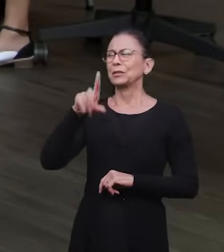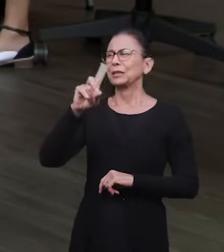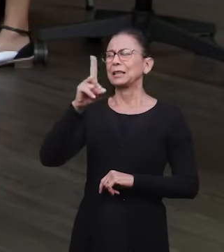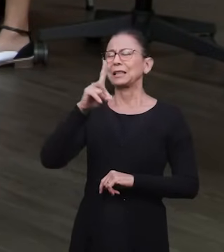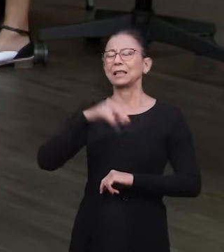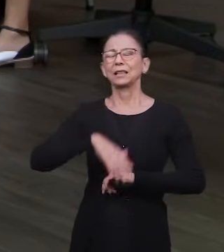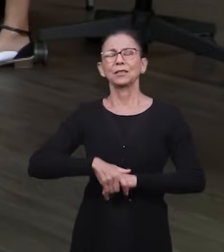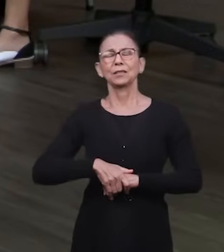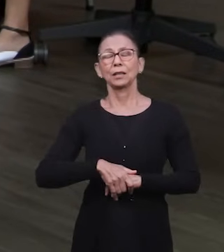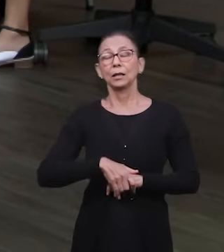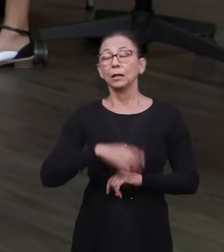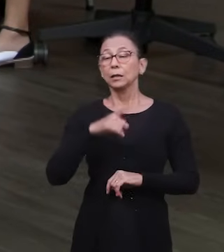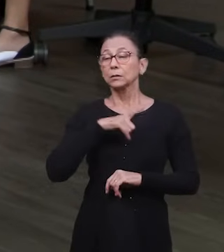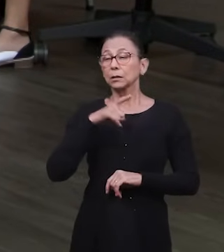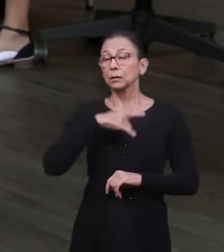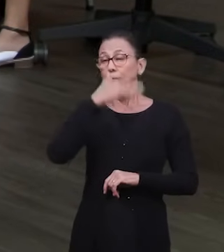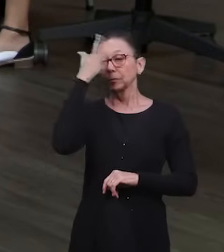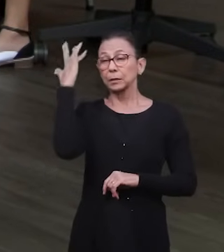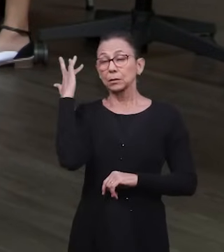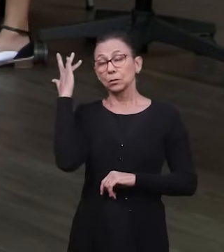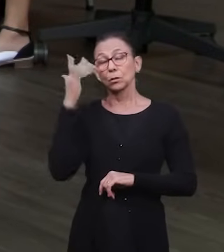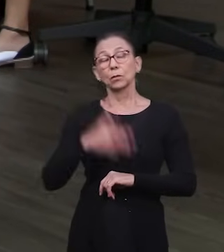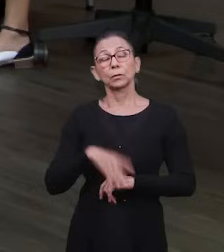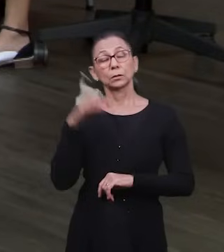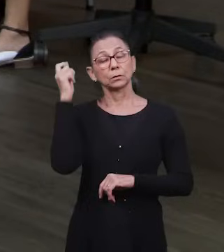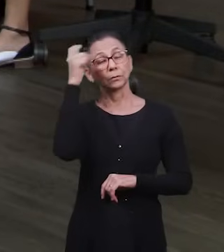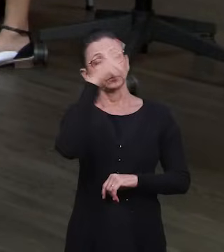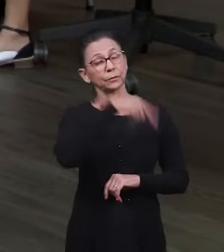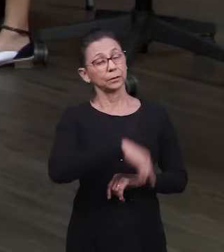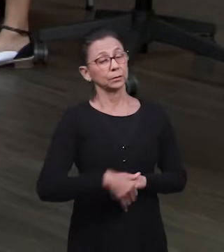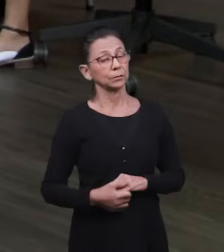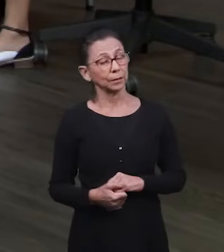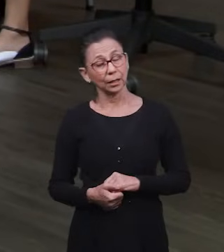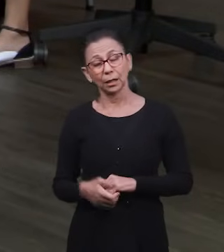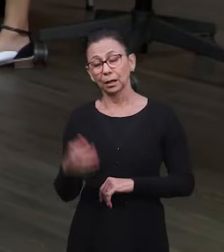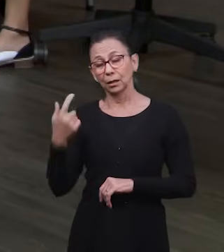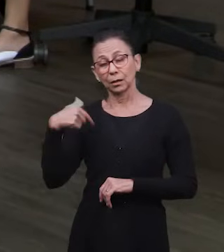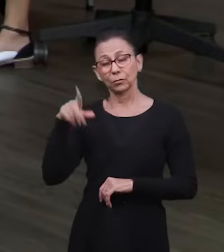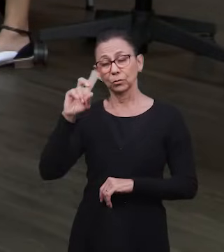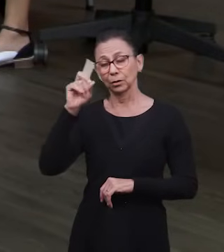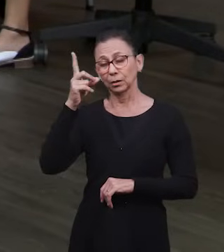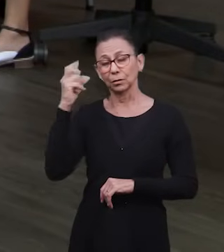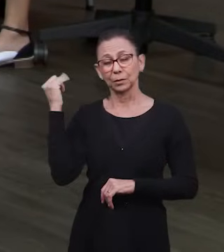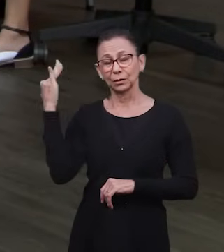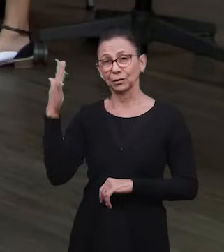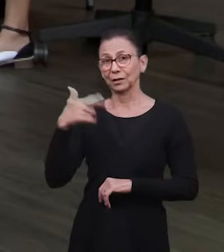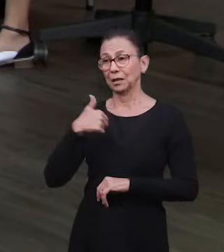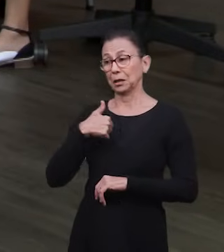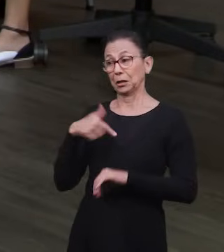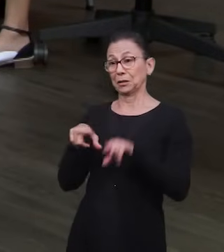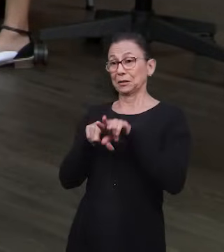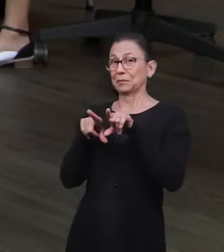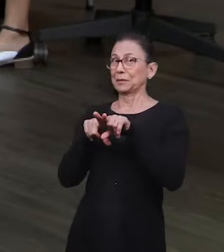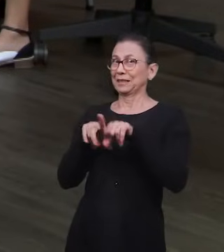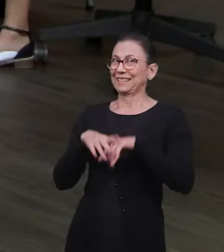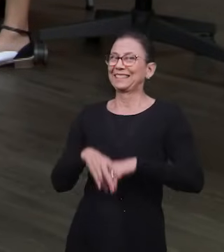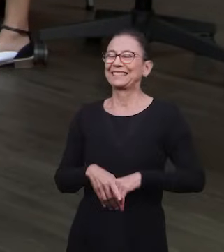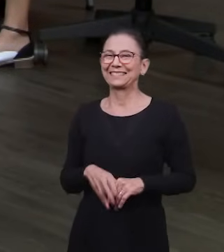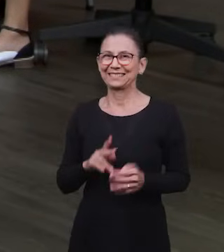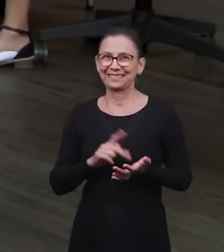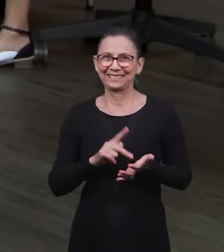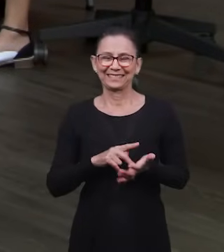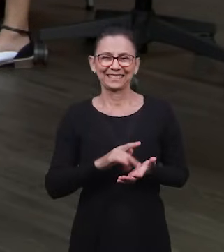vai gente complicada. Ele falou, fulano, ele citou esse também, e eu, né? E você tem razão. Só vai gente